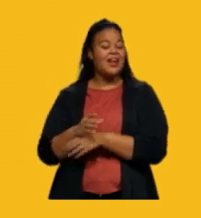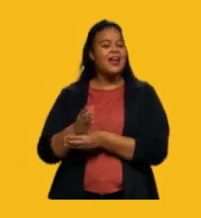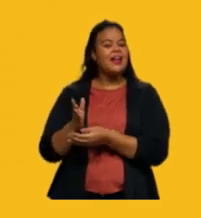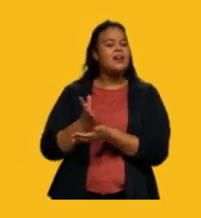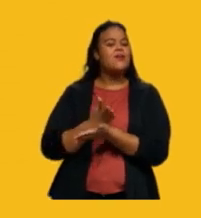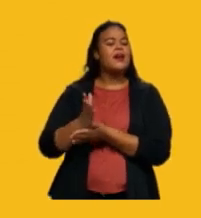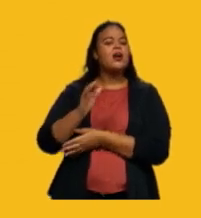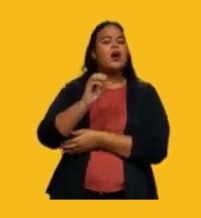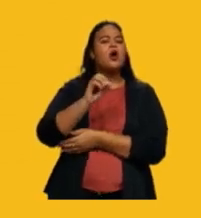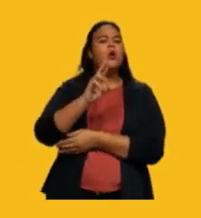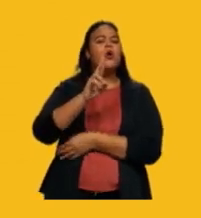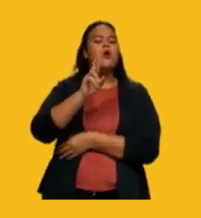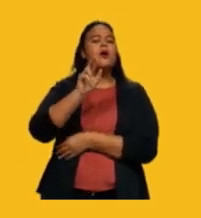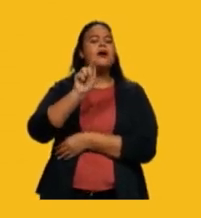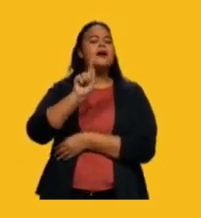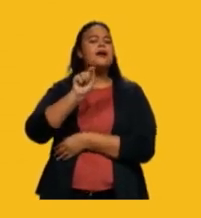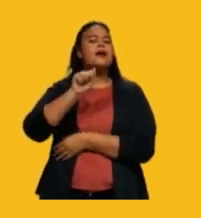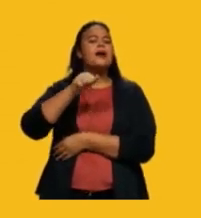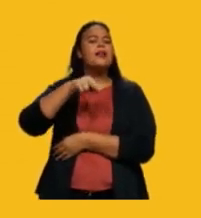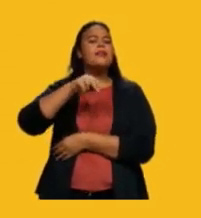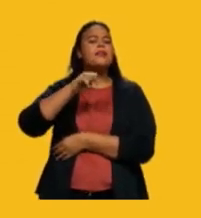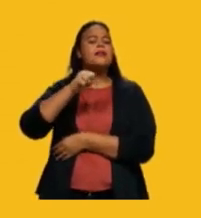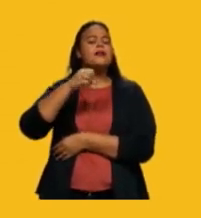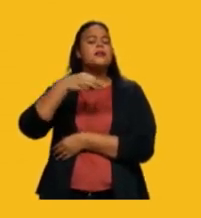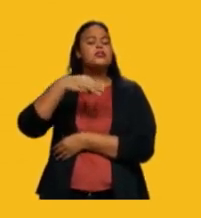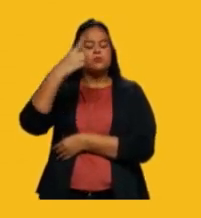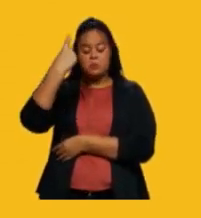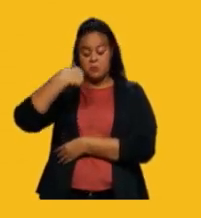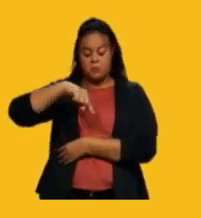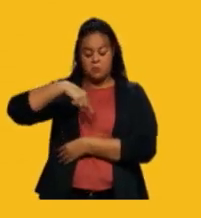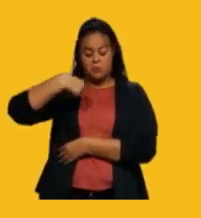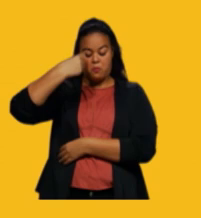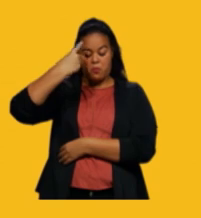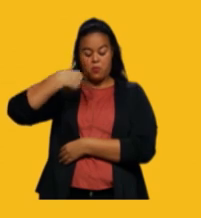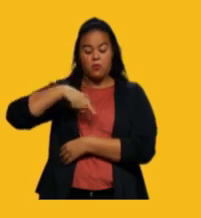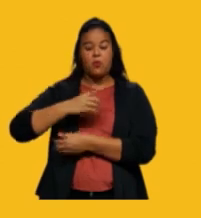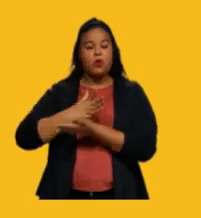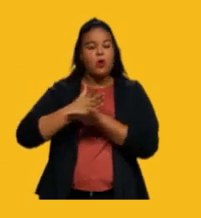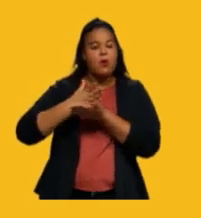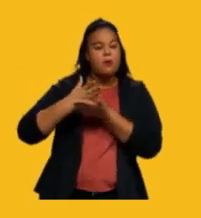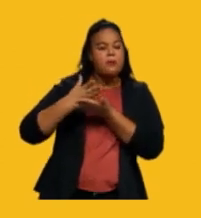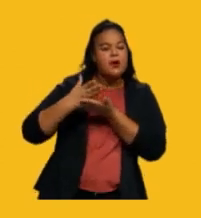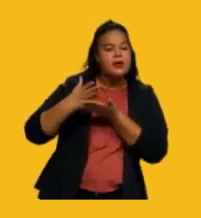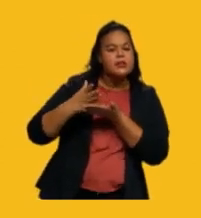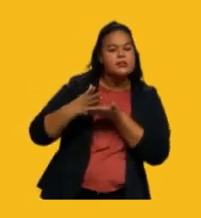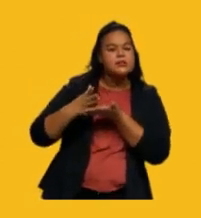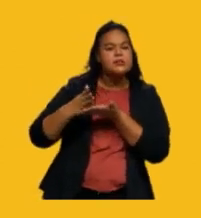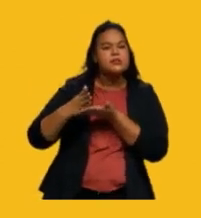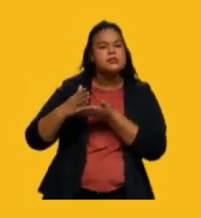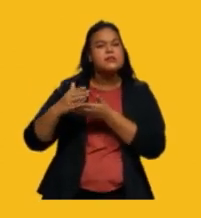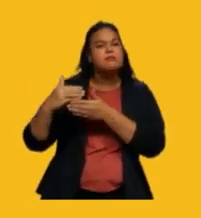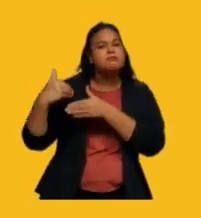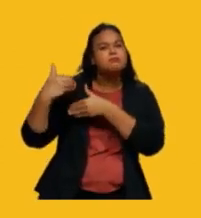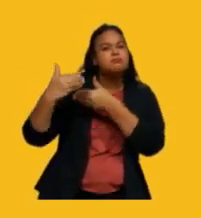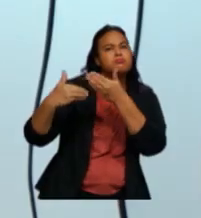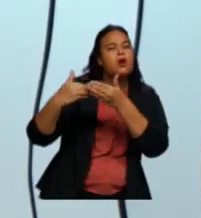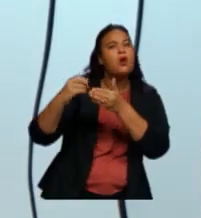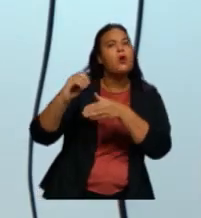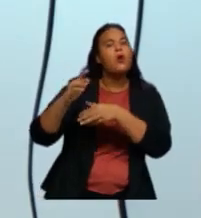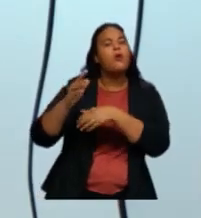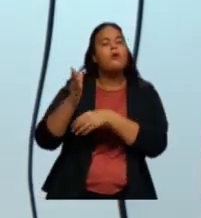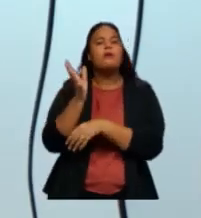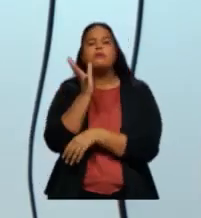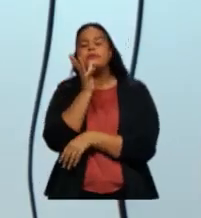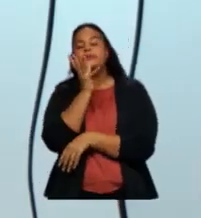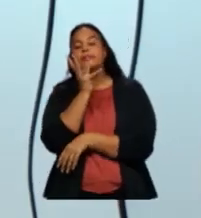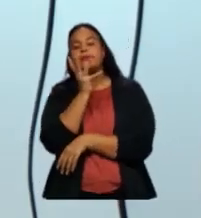vão começar a agir ou mais cedo ou um pouco mais tarde. Mas de uma coisa é certa, a adolescência,